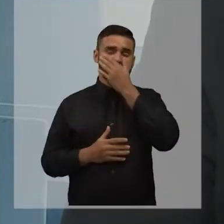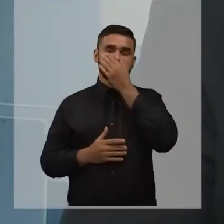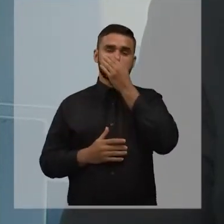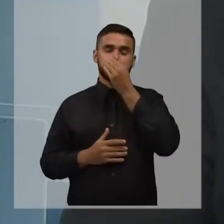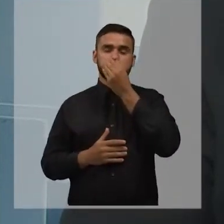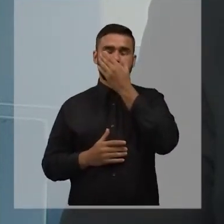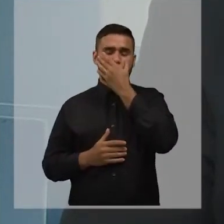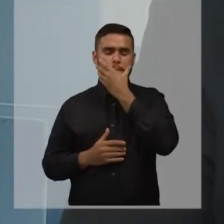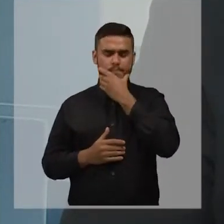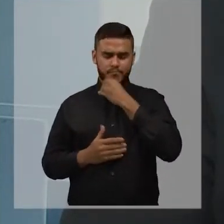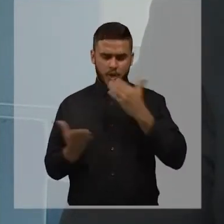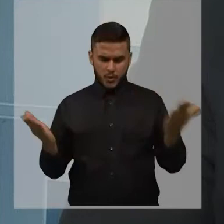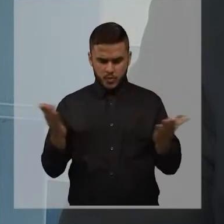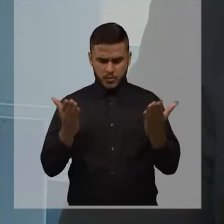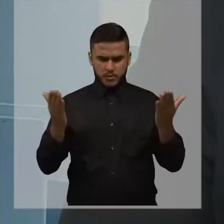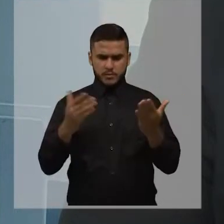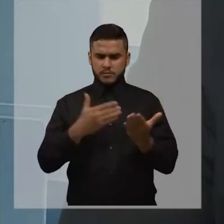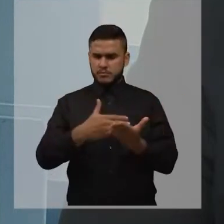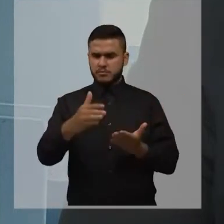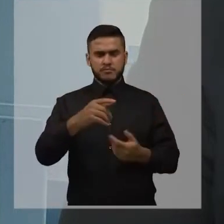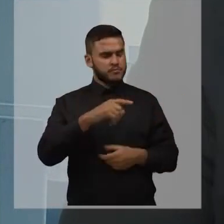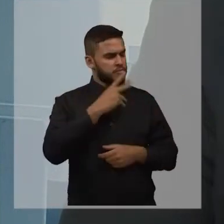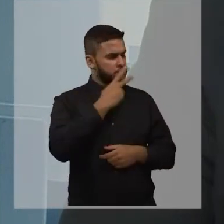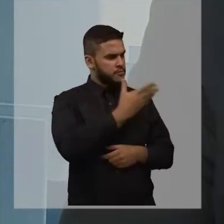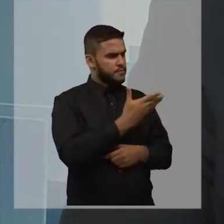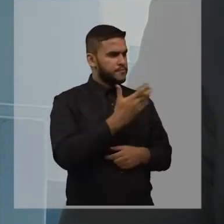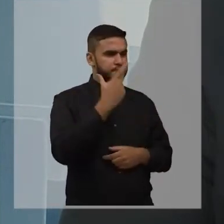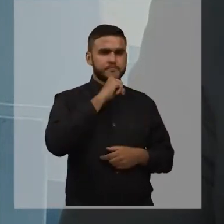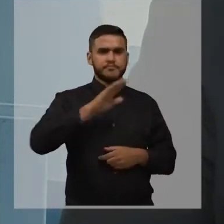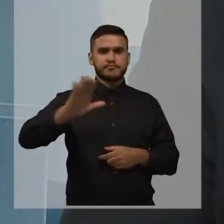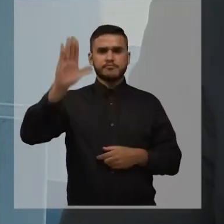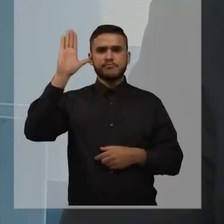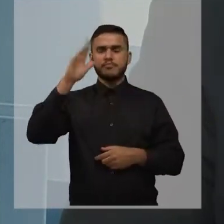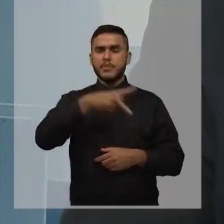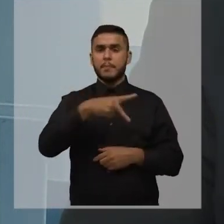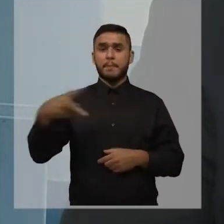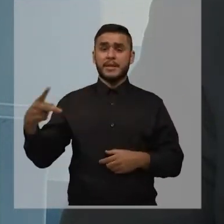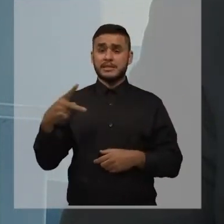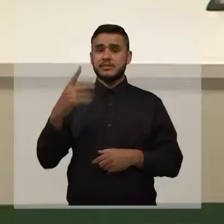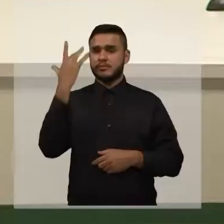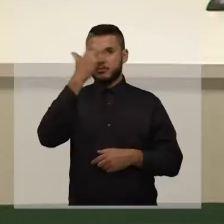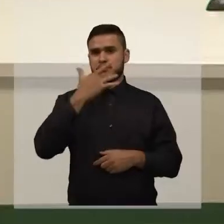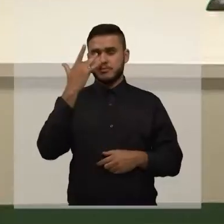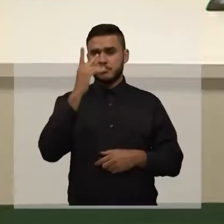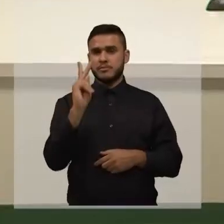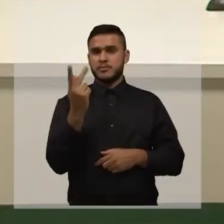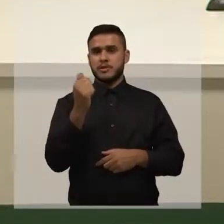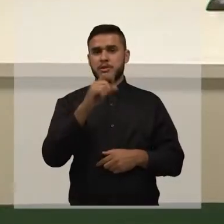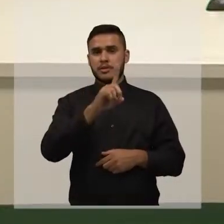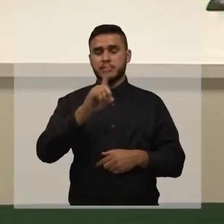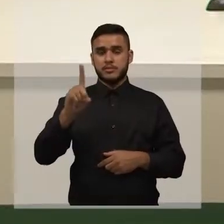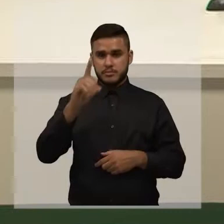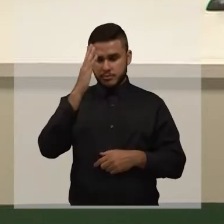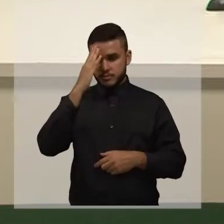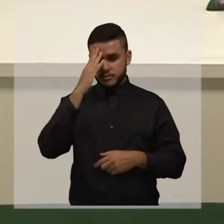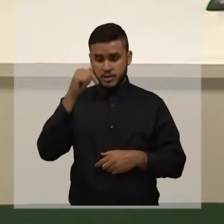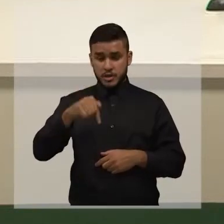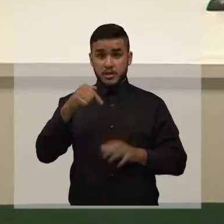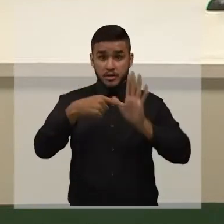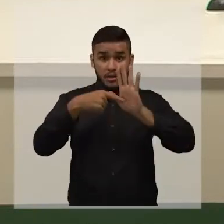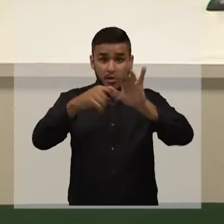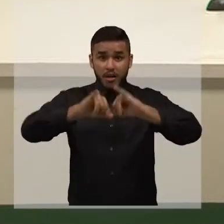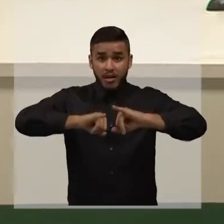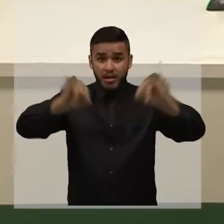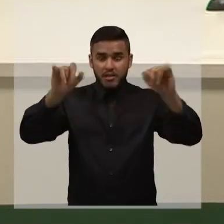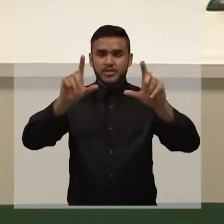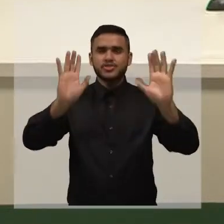chegou essa semana aqui o candidato a presidente Haddad, né? Quando esse programa estiver no ar, provavelmente o